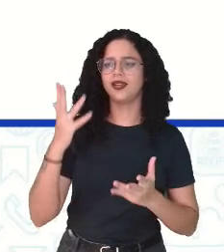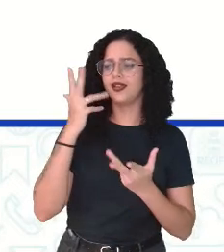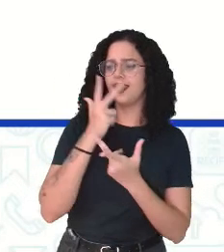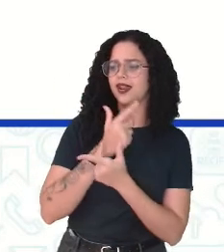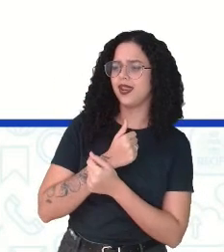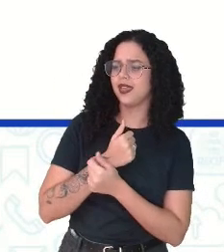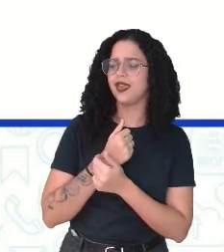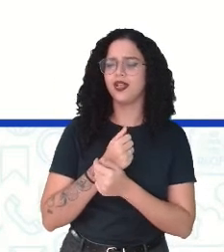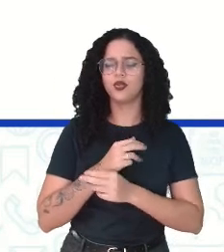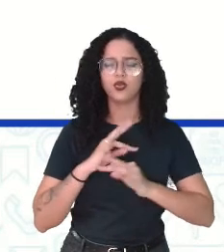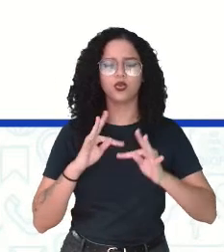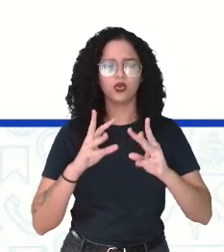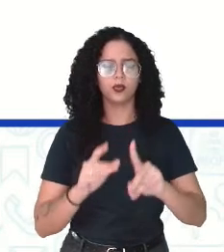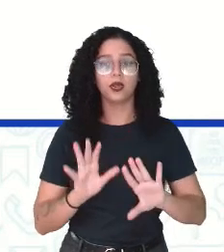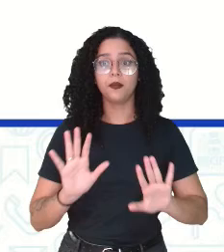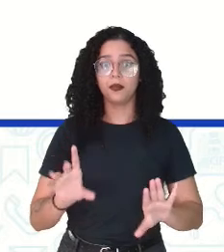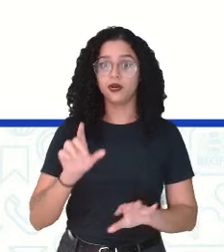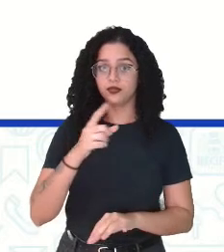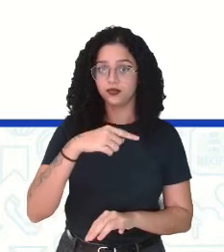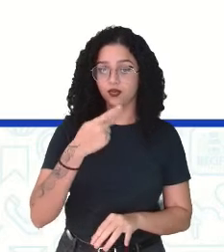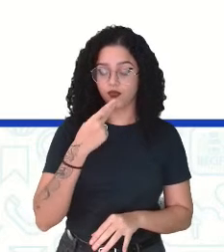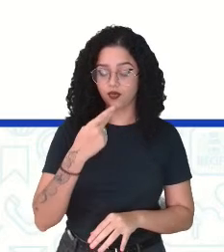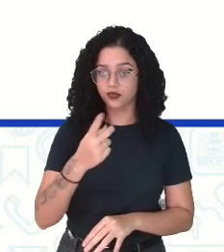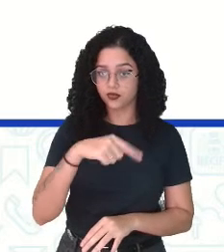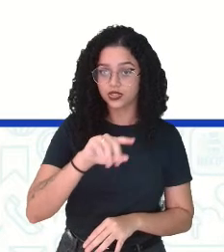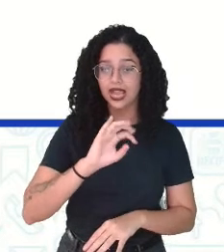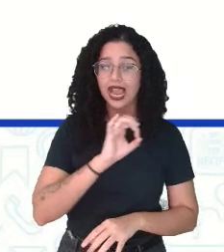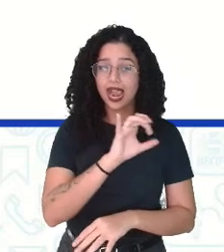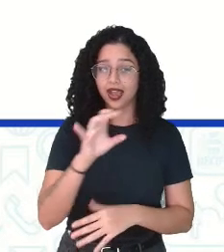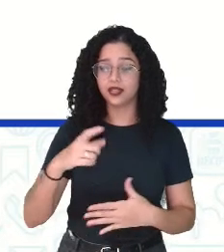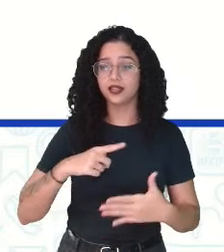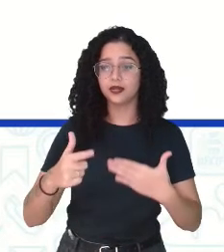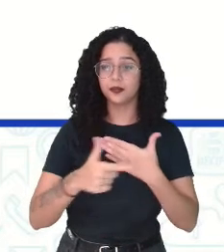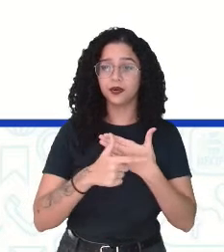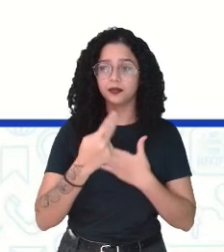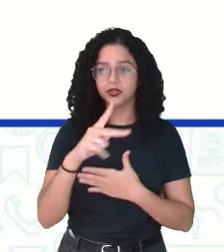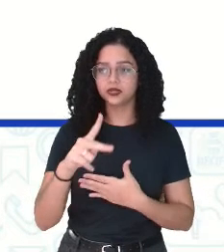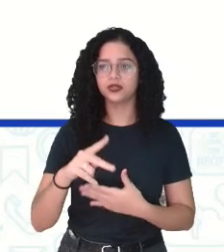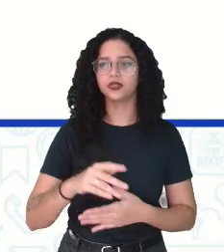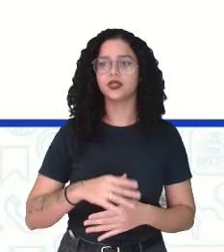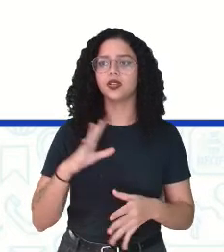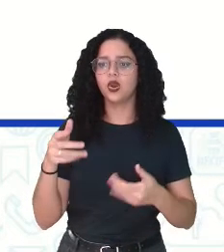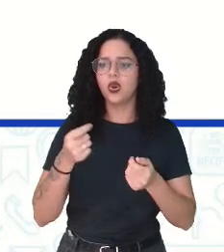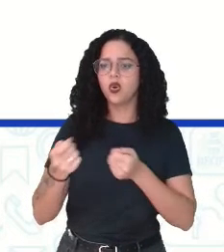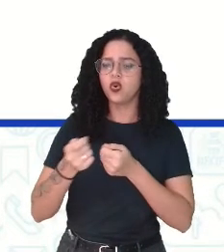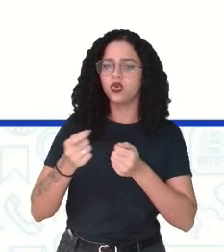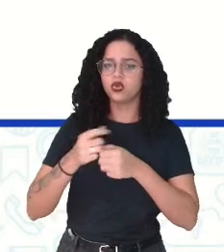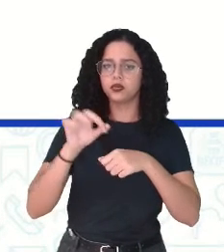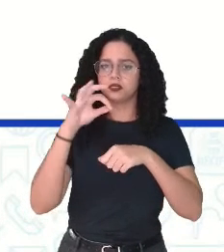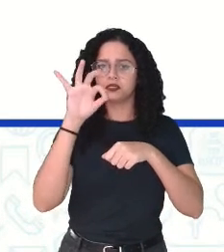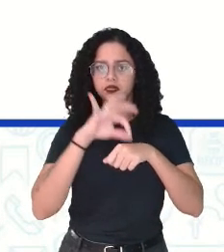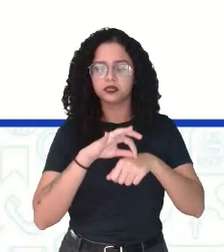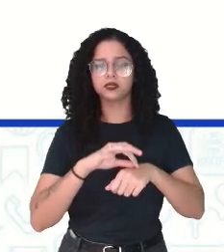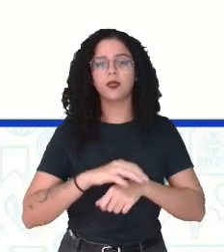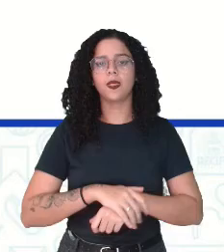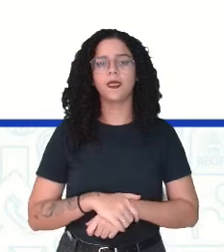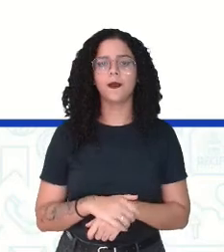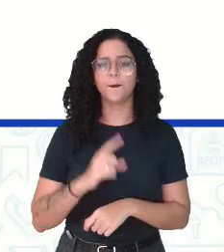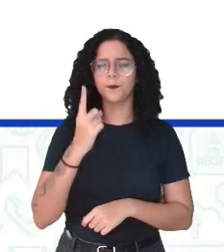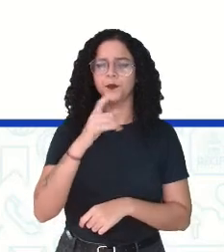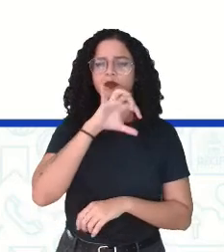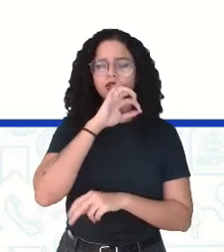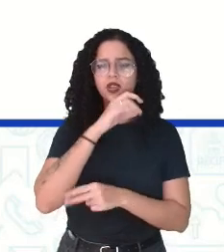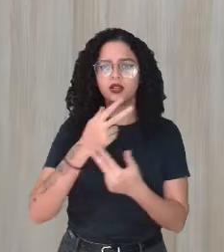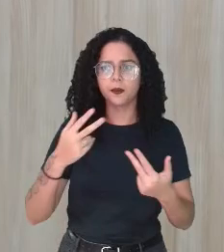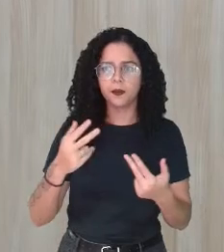lindo, né? Todo mundo aí. Mas como eu disse a vocês, cada um tem o seu papel. Então, ó, controle de praga, gente. Um